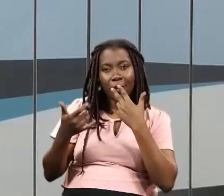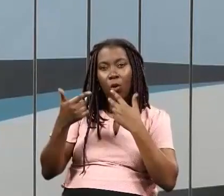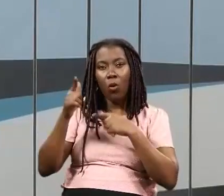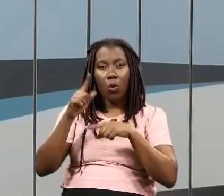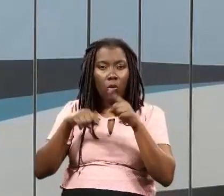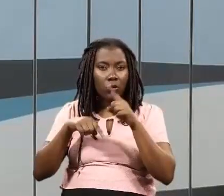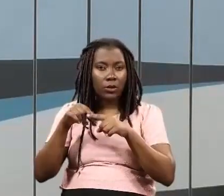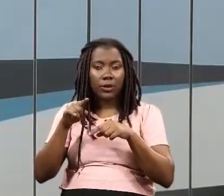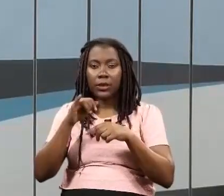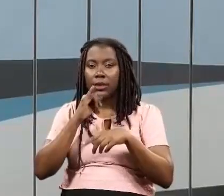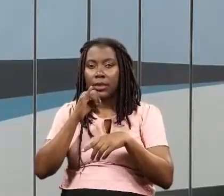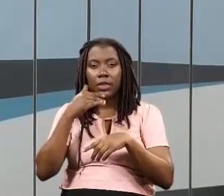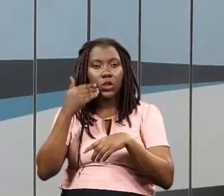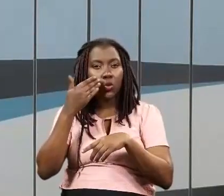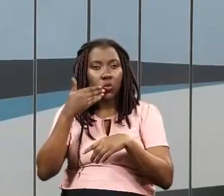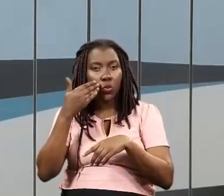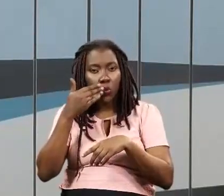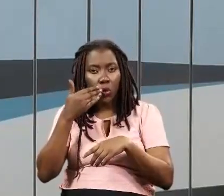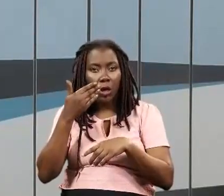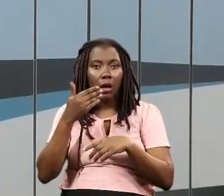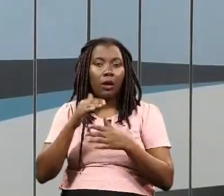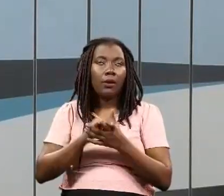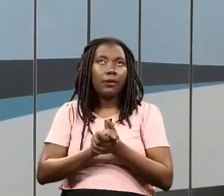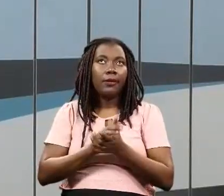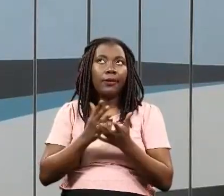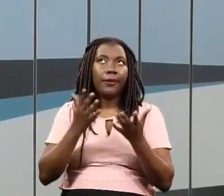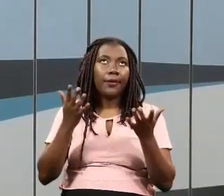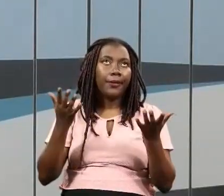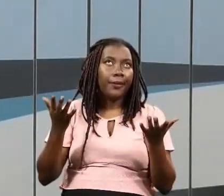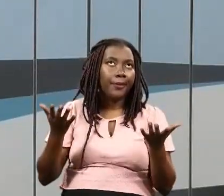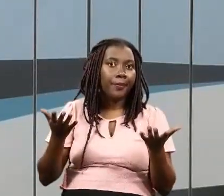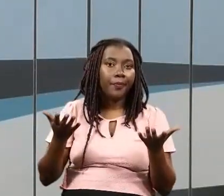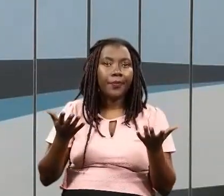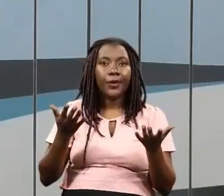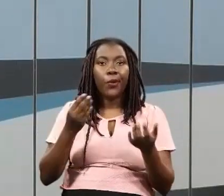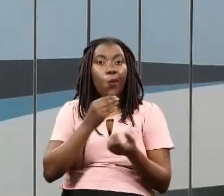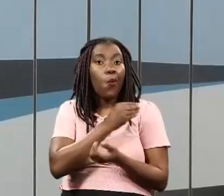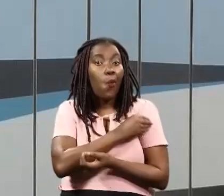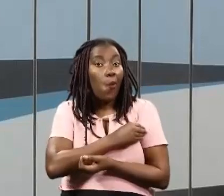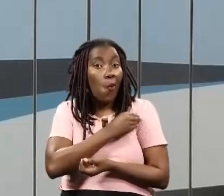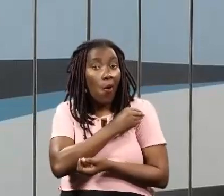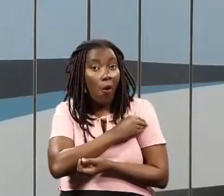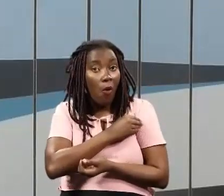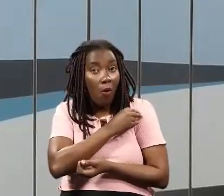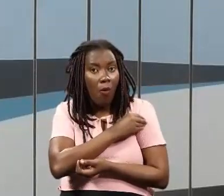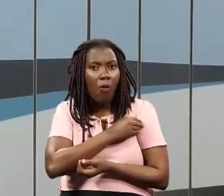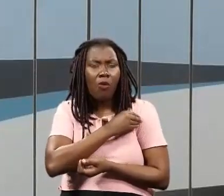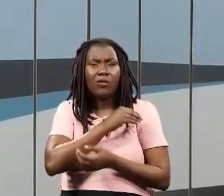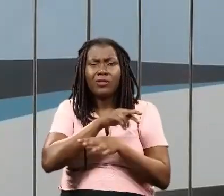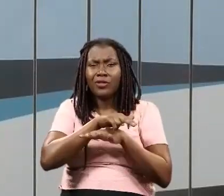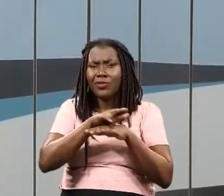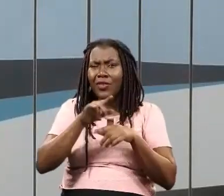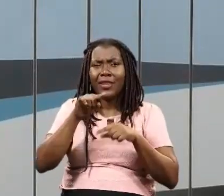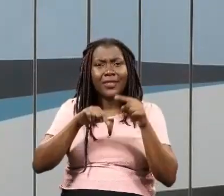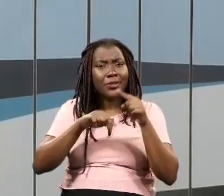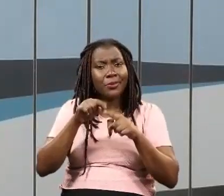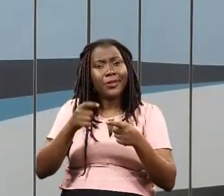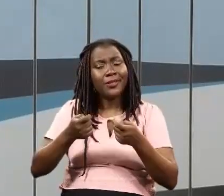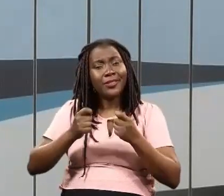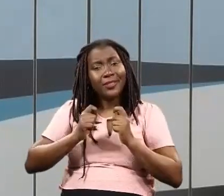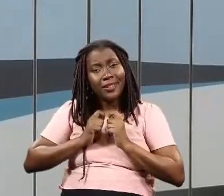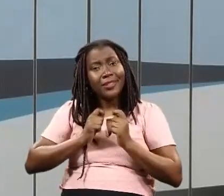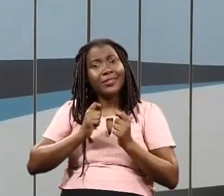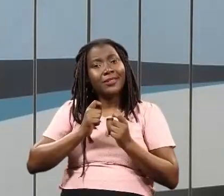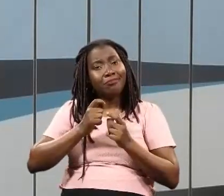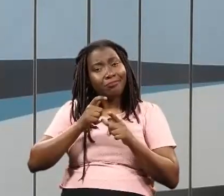substâncias, por exemplo, o açúcar, o álcool. né, em diversas substâncias que causam dependência na gente,